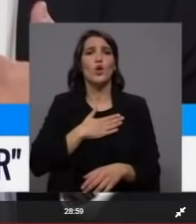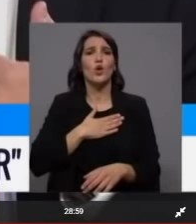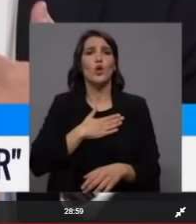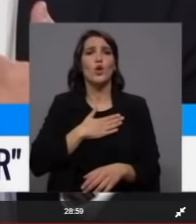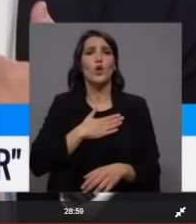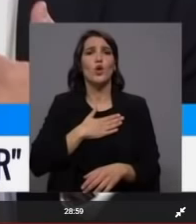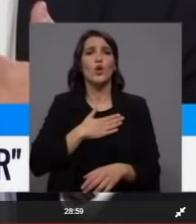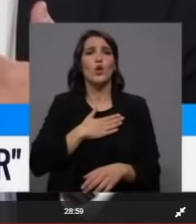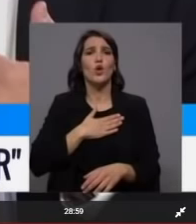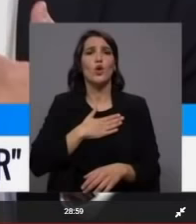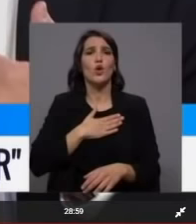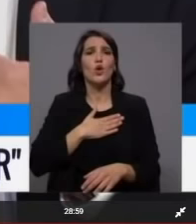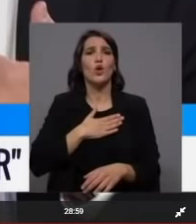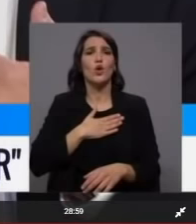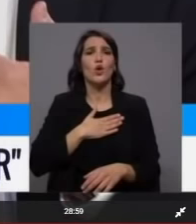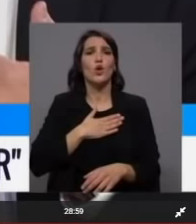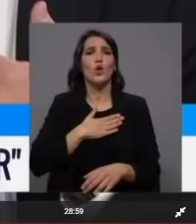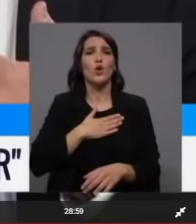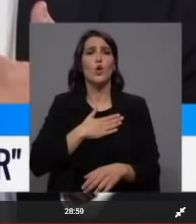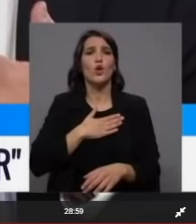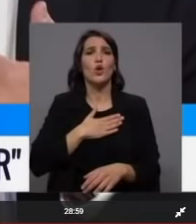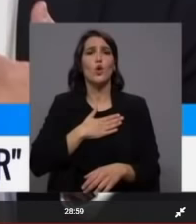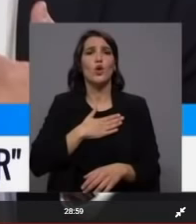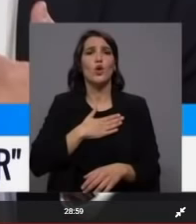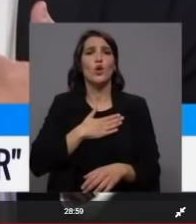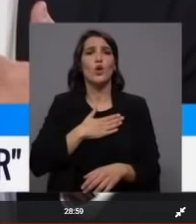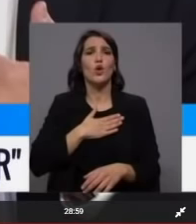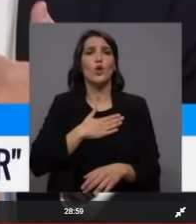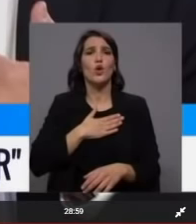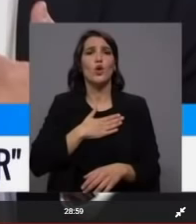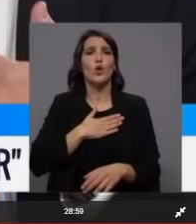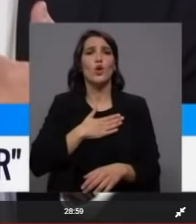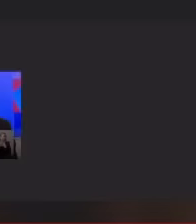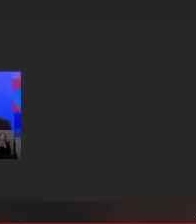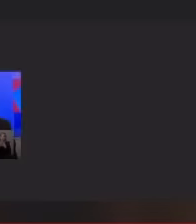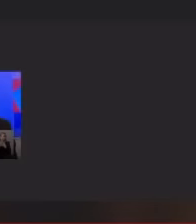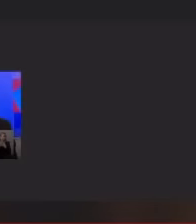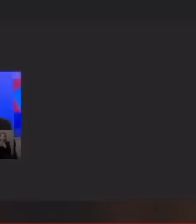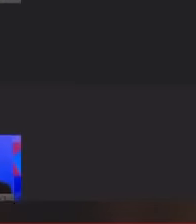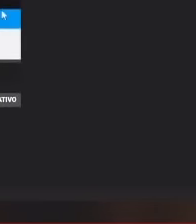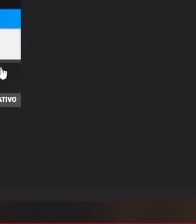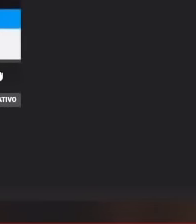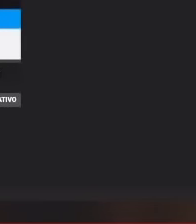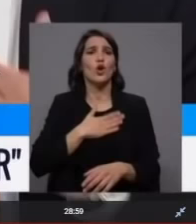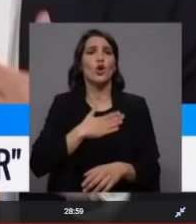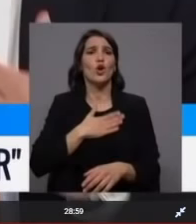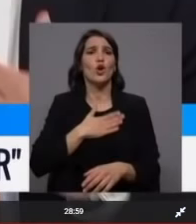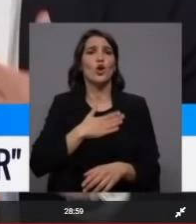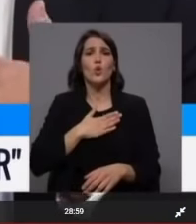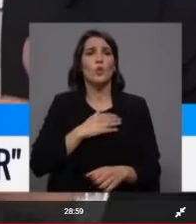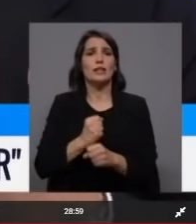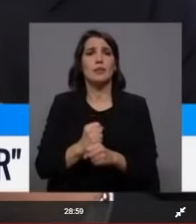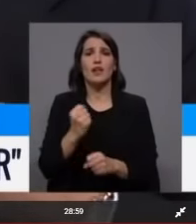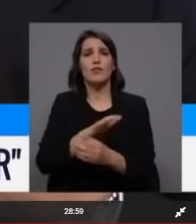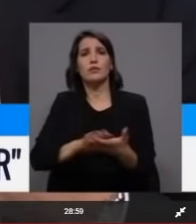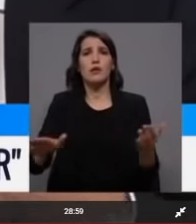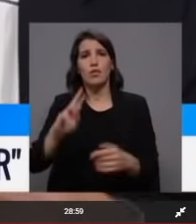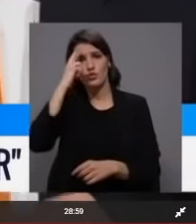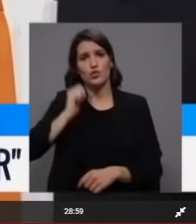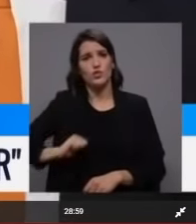resultado é normal mas é verdade porque aquilo é uma rede foi Grande para ver tá vamos ver o projeto